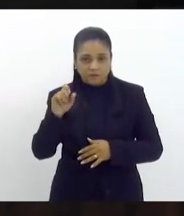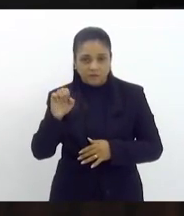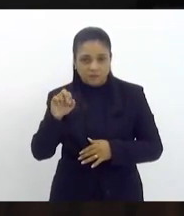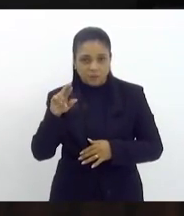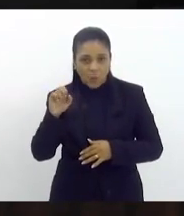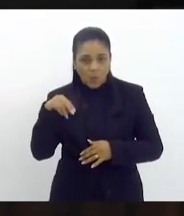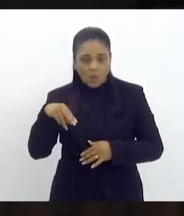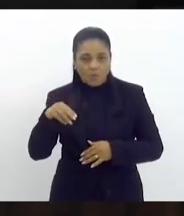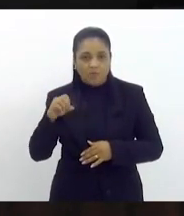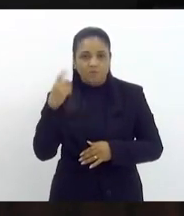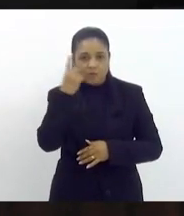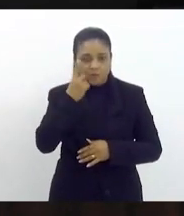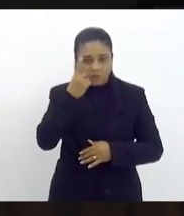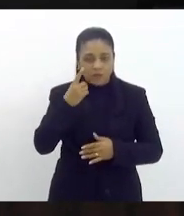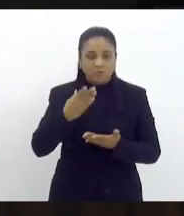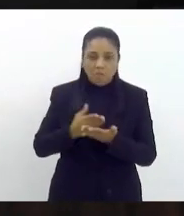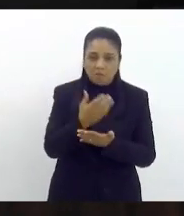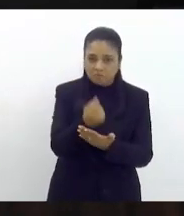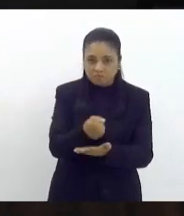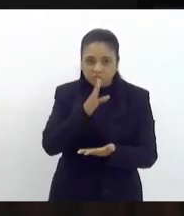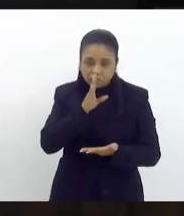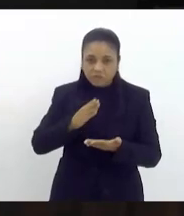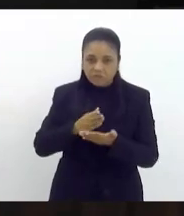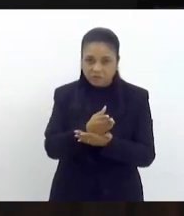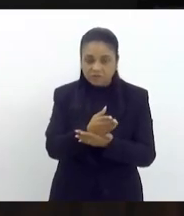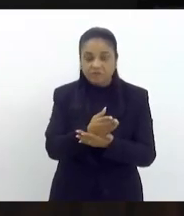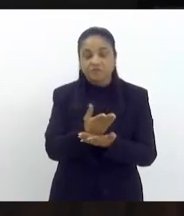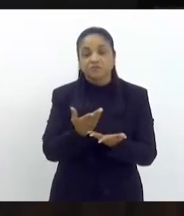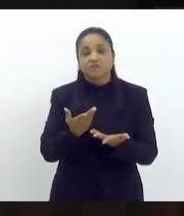permaneçam como estão aprovado e por fim